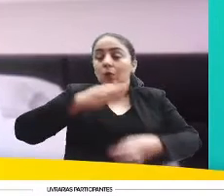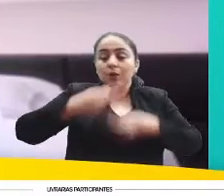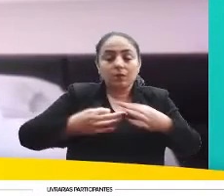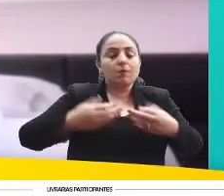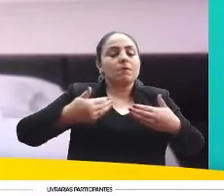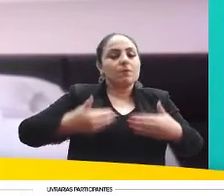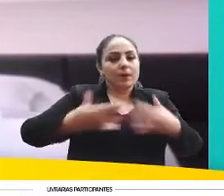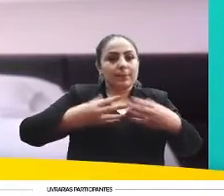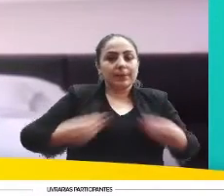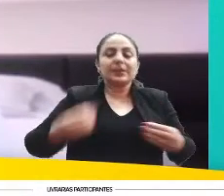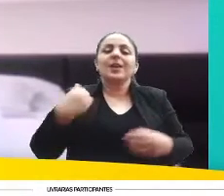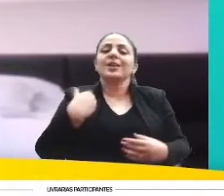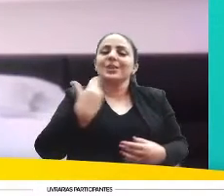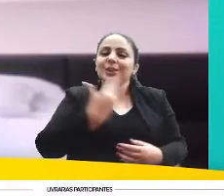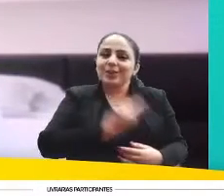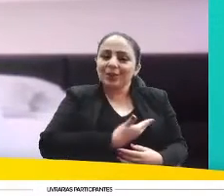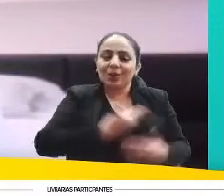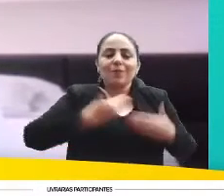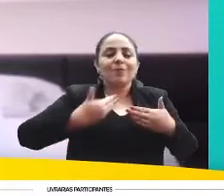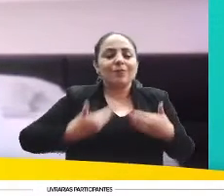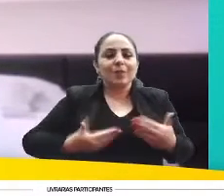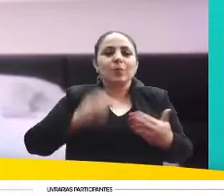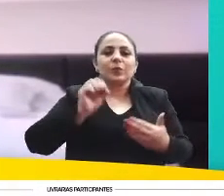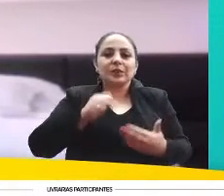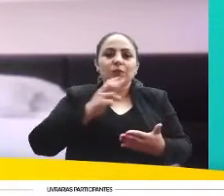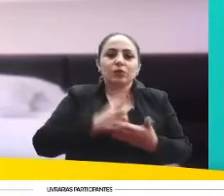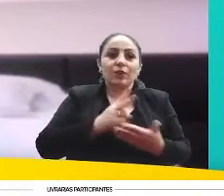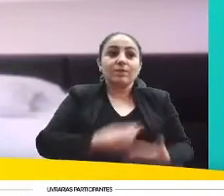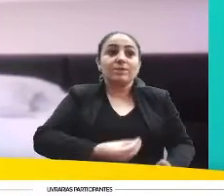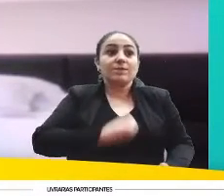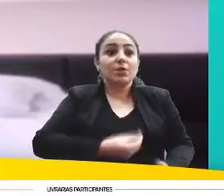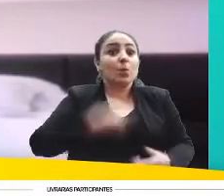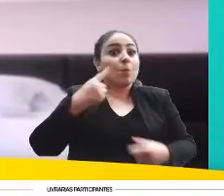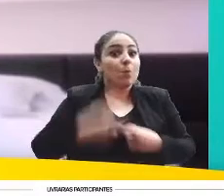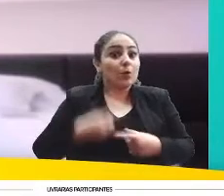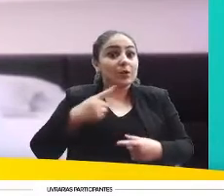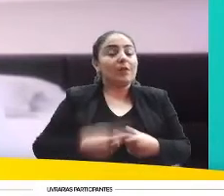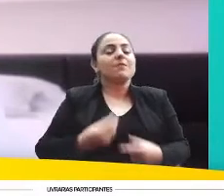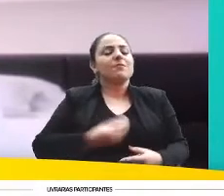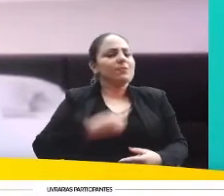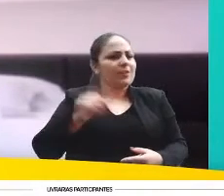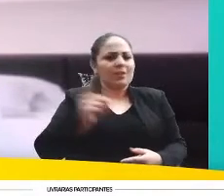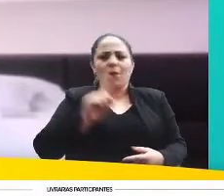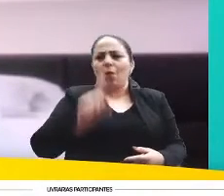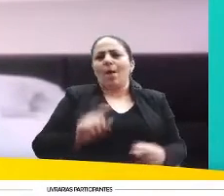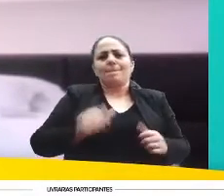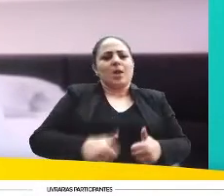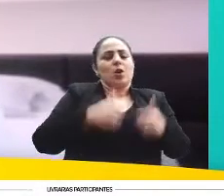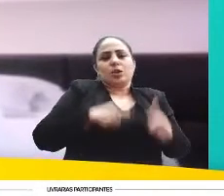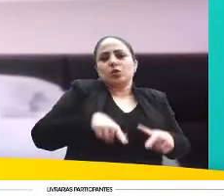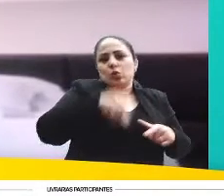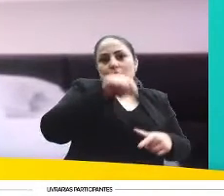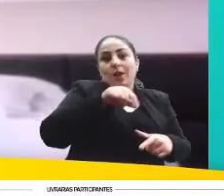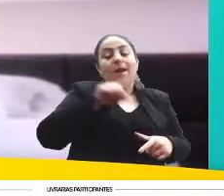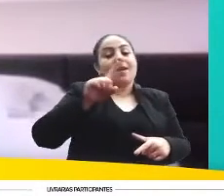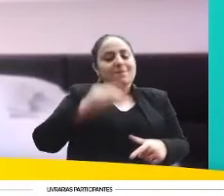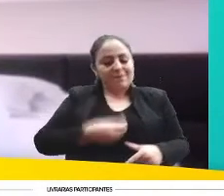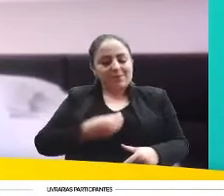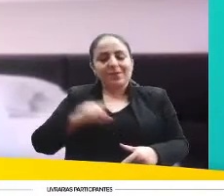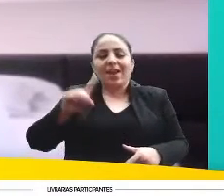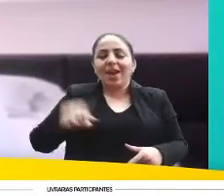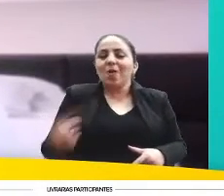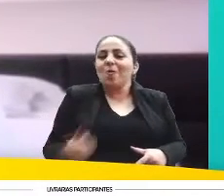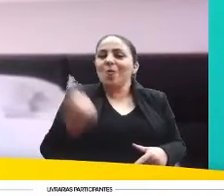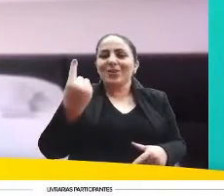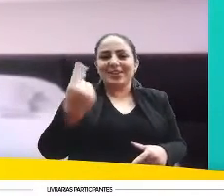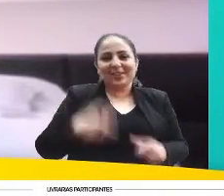vai passar e nós vamos continuar vivos, porque viver não é a melhor opção, viver é a